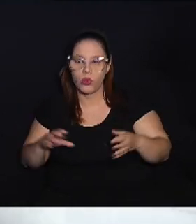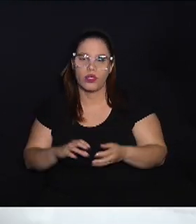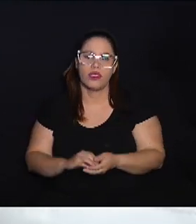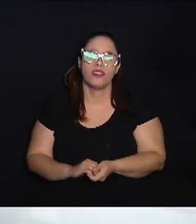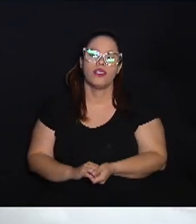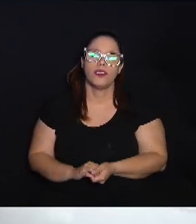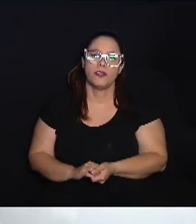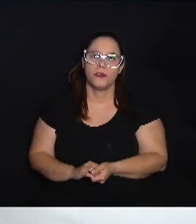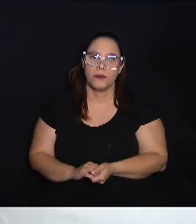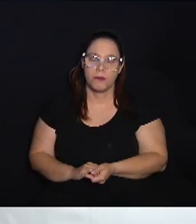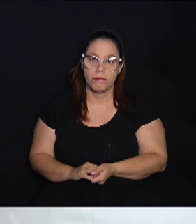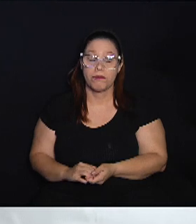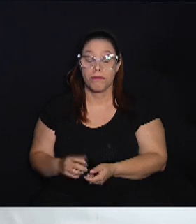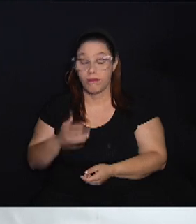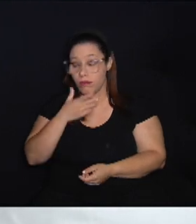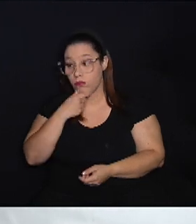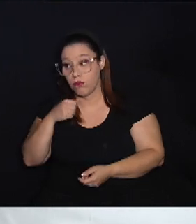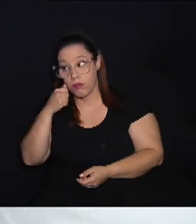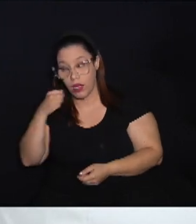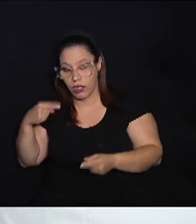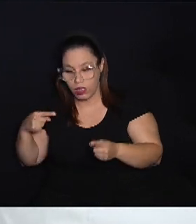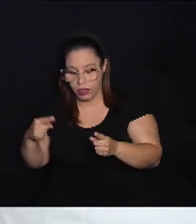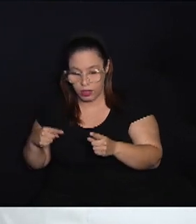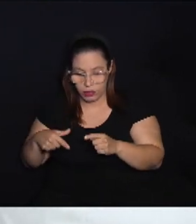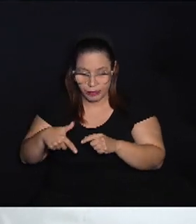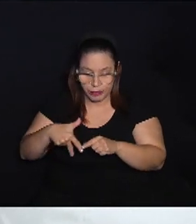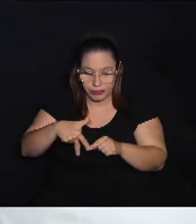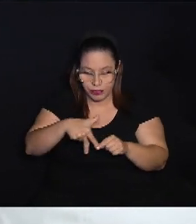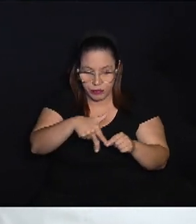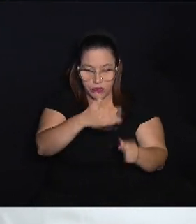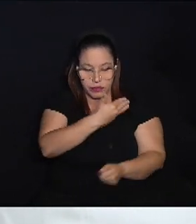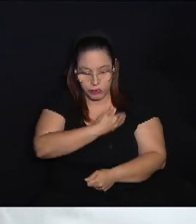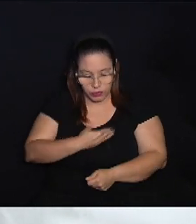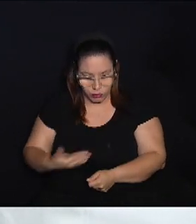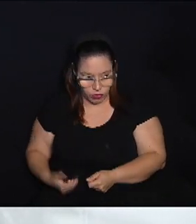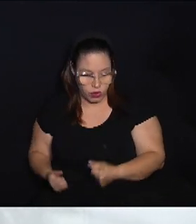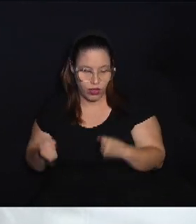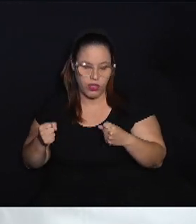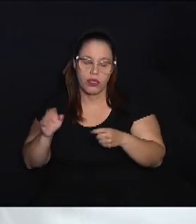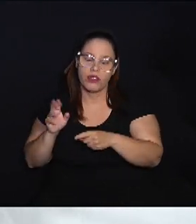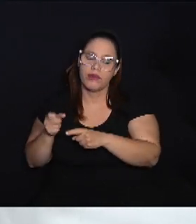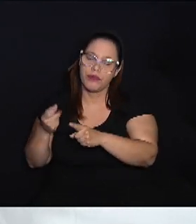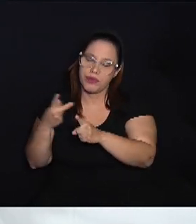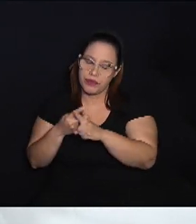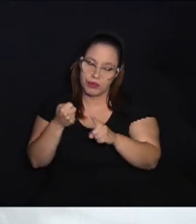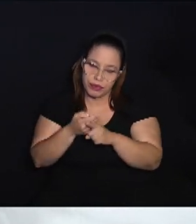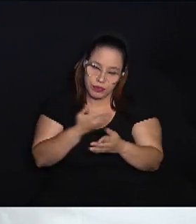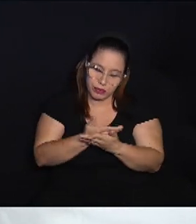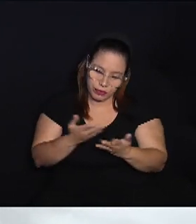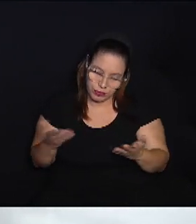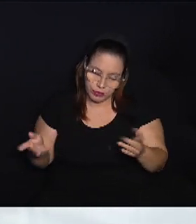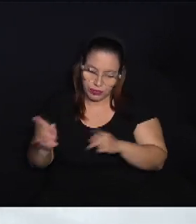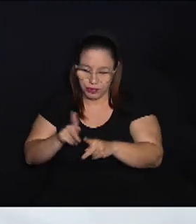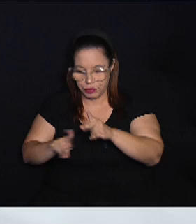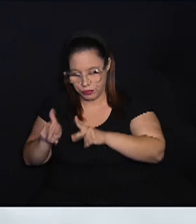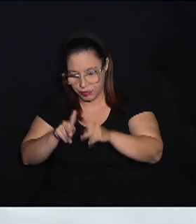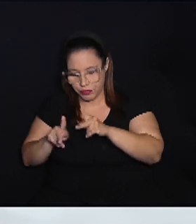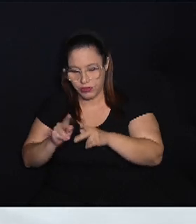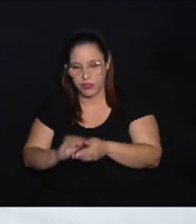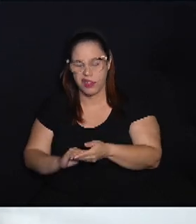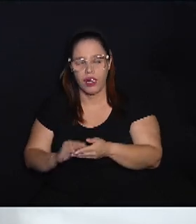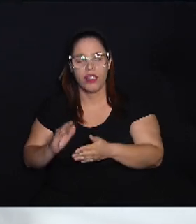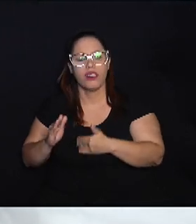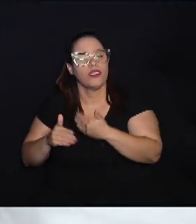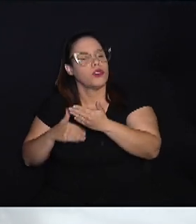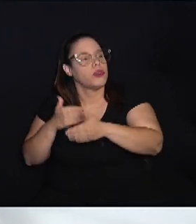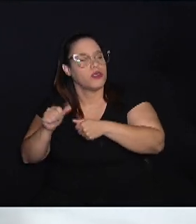levarem os filhos para se vacinarem, né? Isso mesmo. Então, assim, o poder público está fazendo a sua parte, ofertando a dose, está à disposição da população, fazendo várias